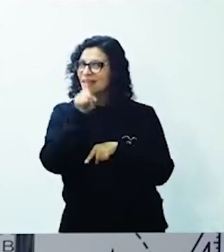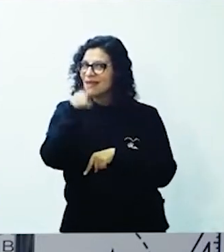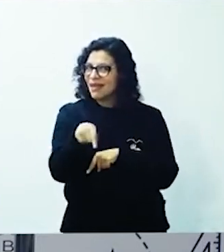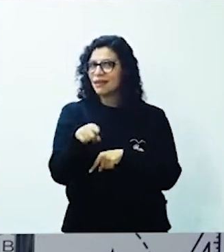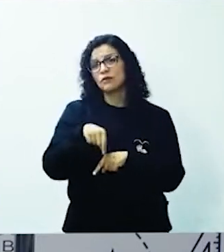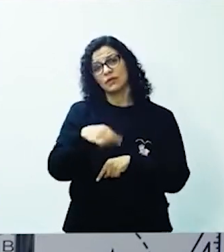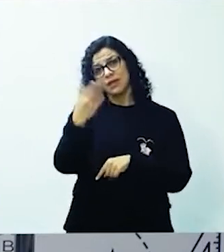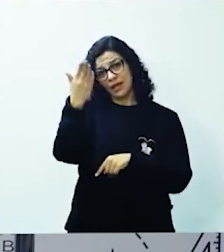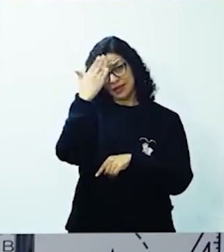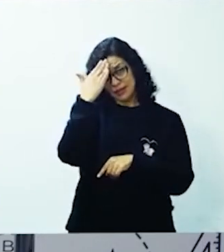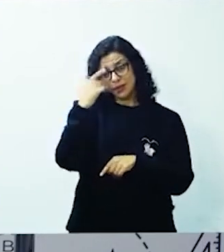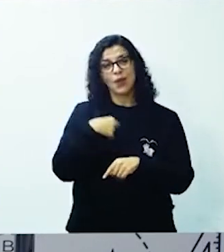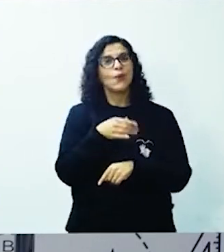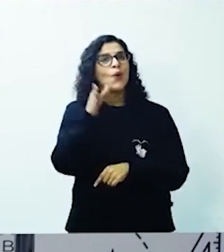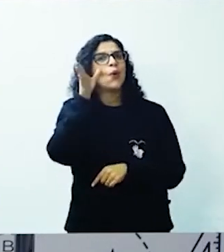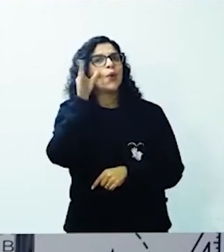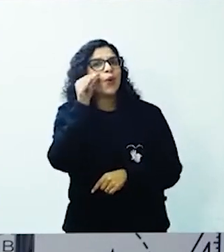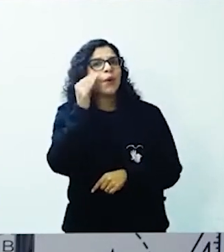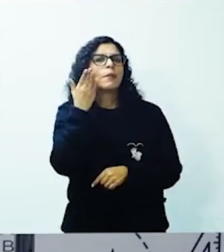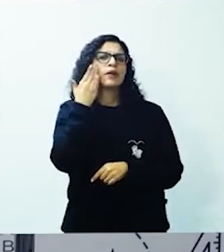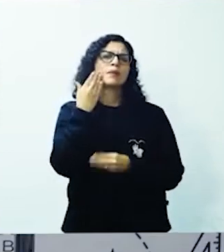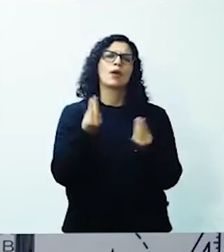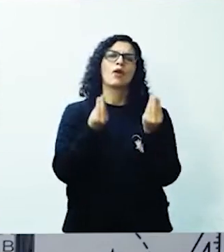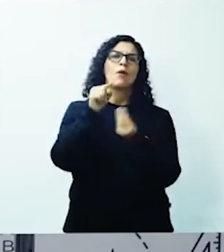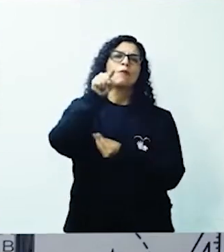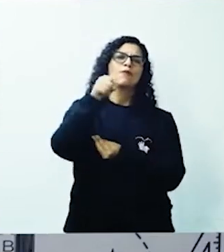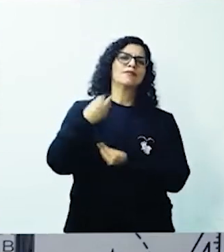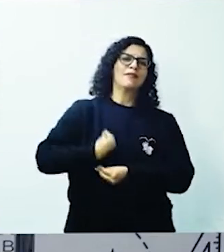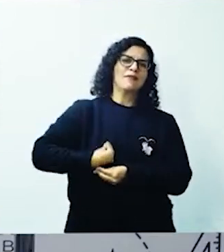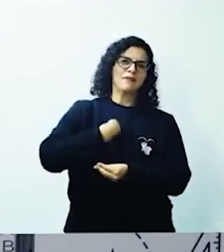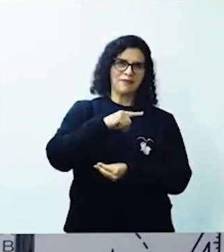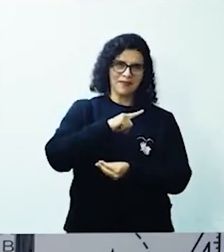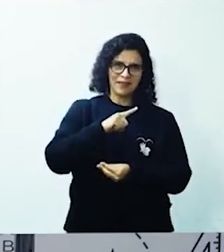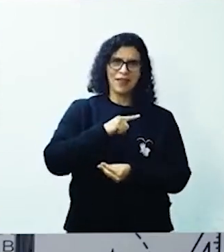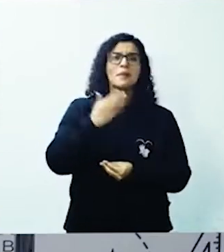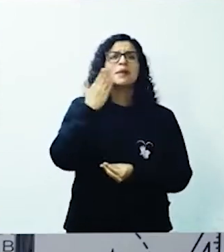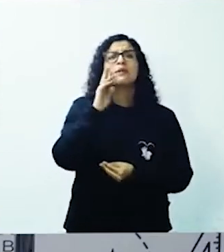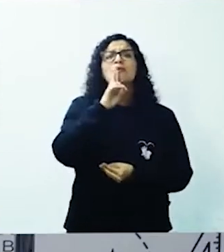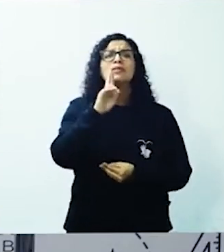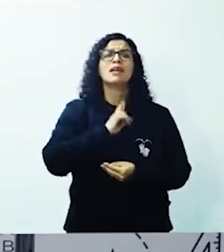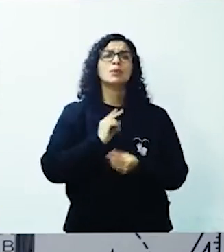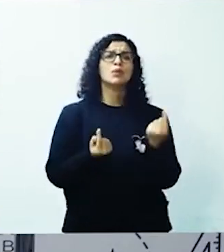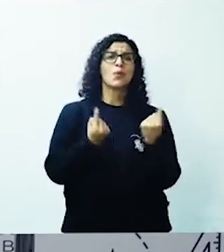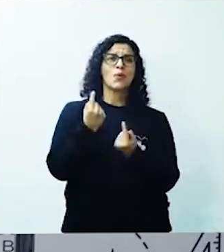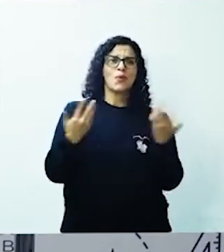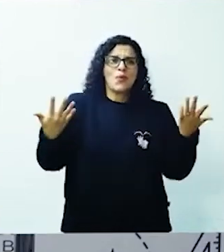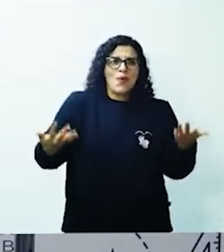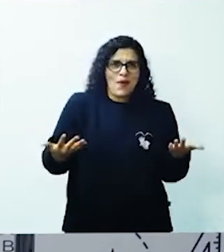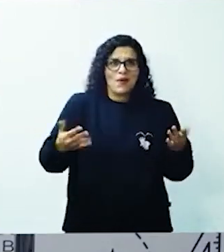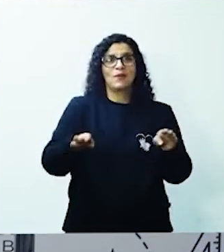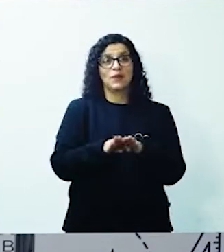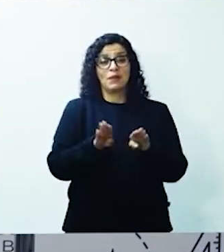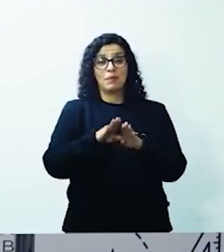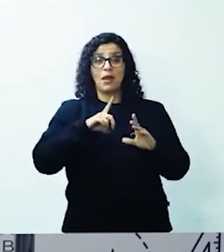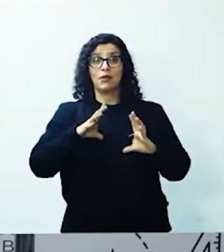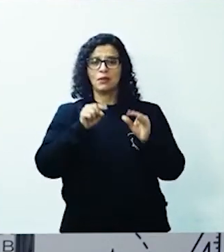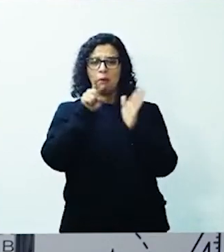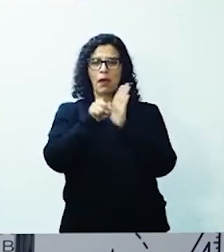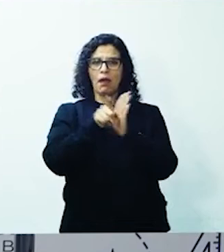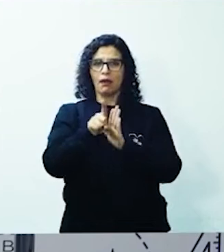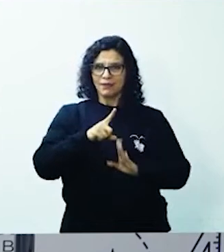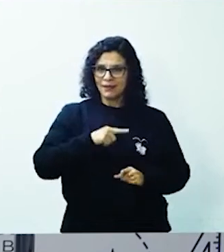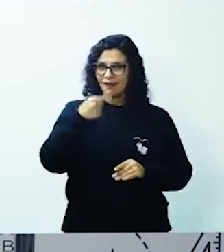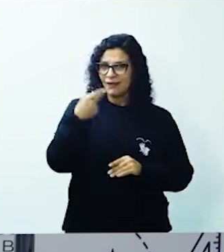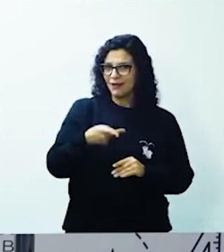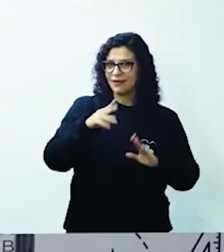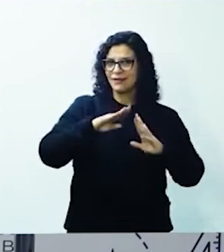Como vocês sabem, eu fico curioso em saber, né? Saber as respostas que vocês têm para tantas dessas perguntas que a